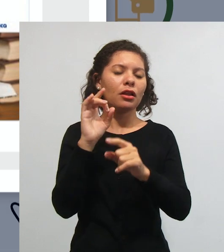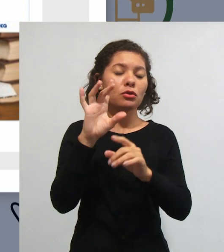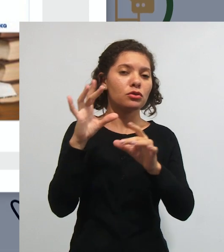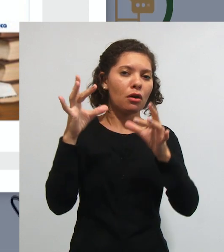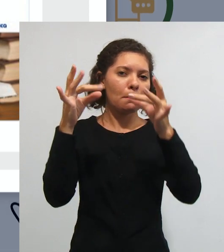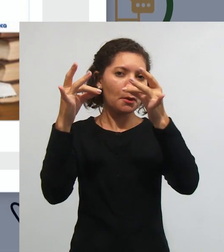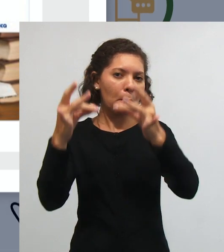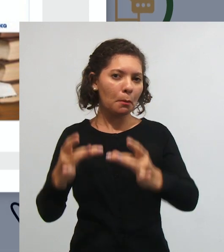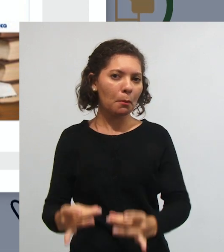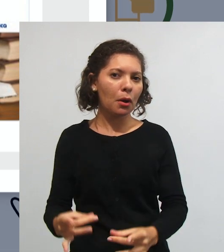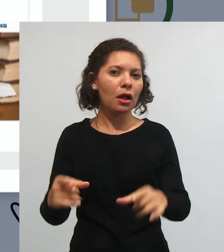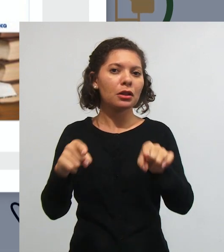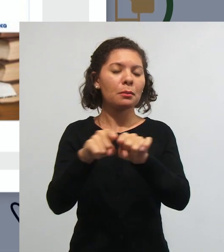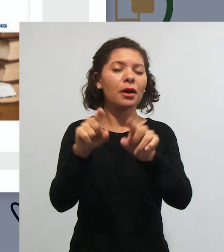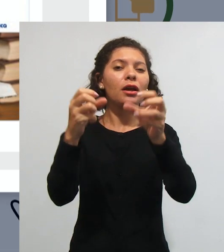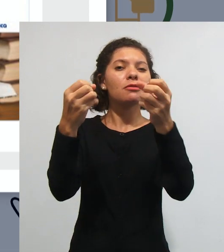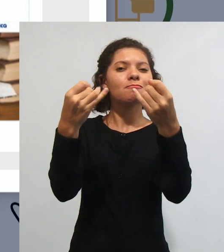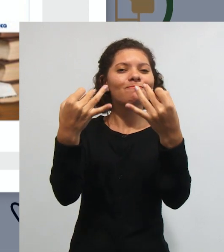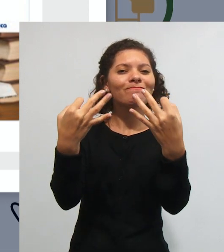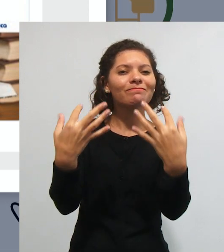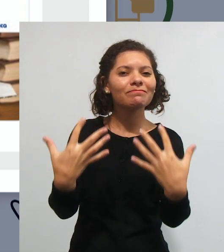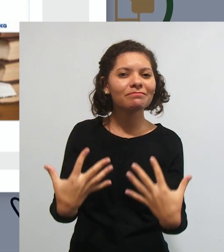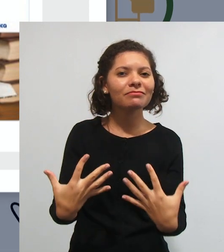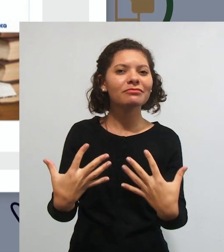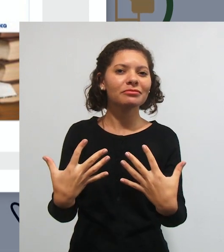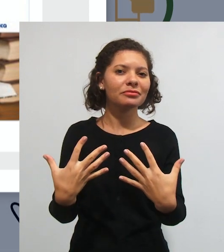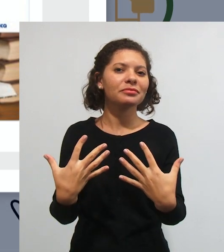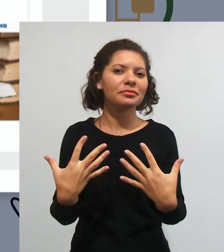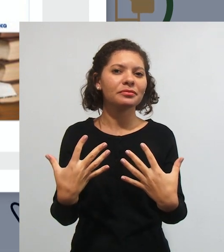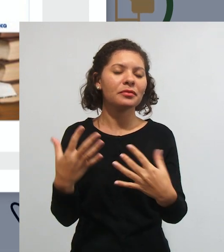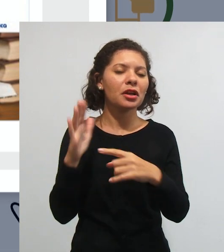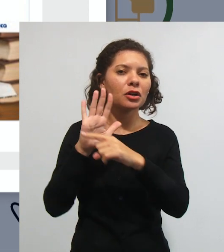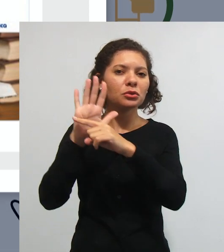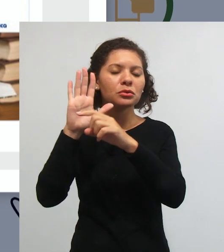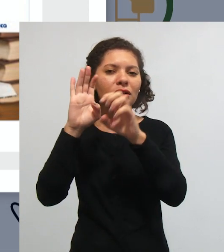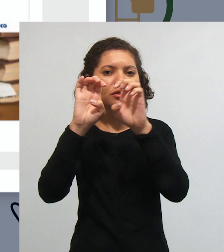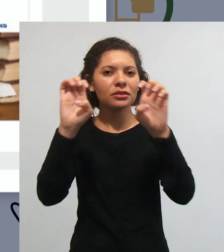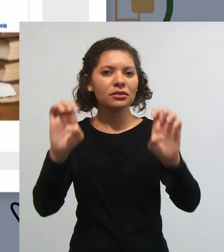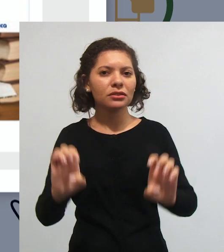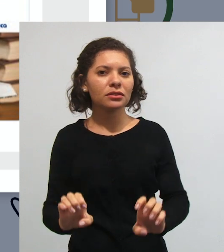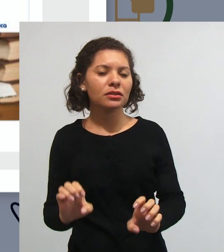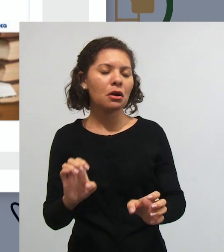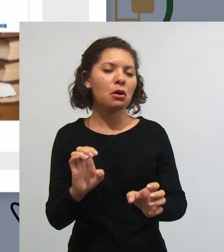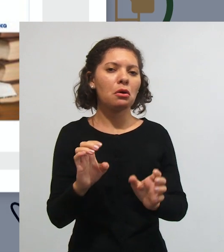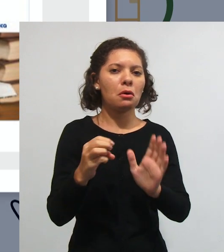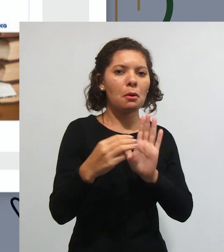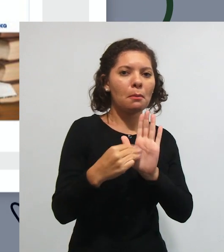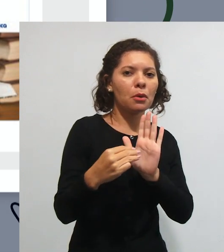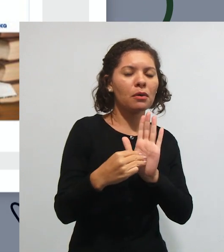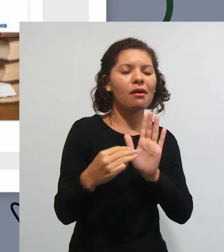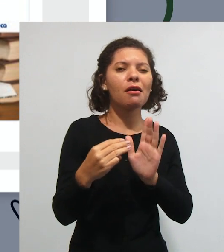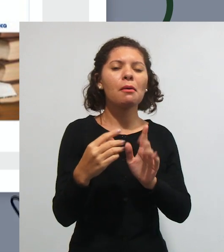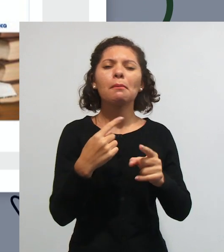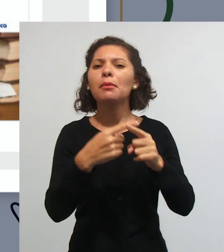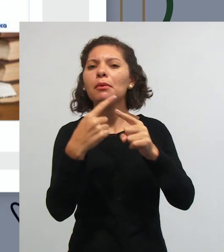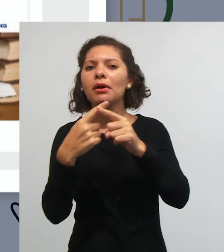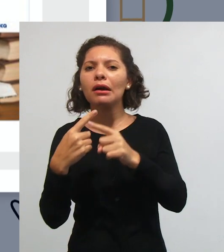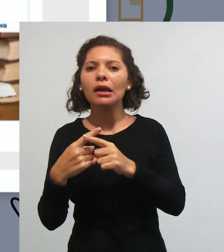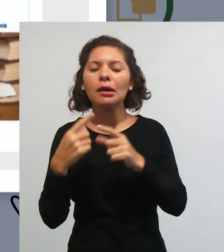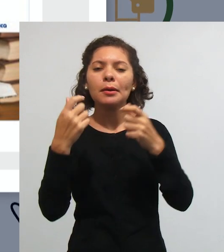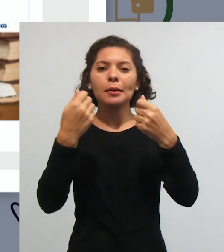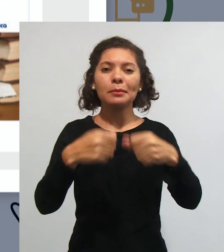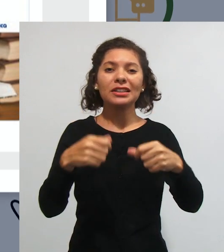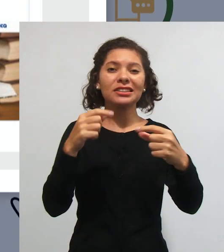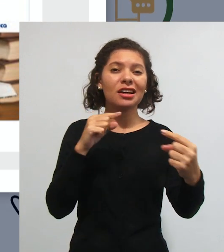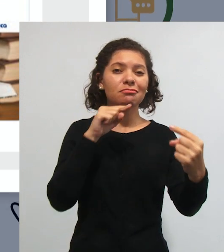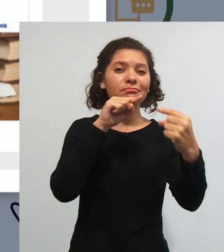ela vai explicar, né? Ela auxilia na estruturação e na definição de modelos. Por quê? Porque ela exige a